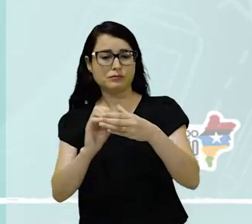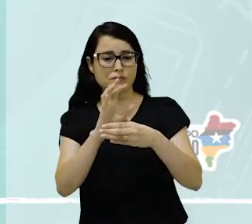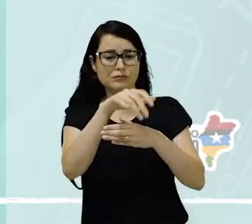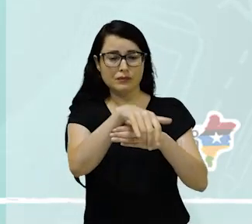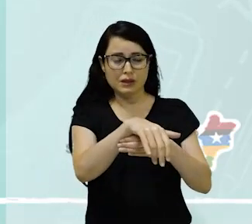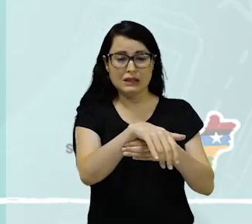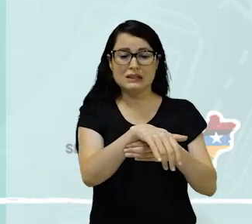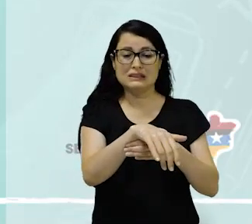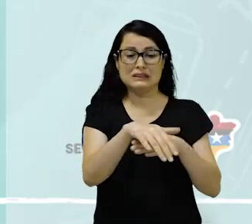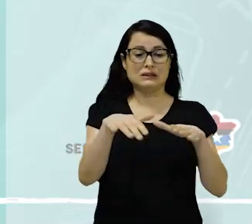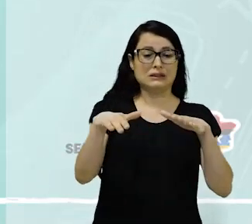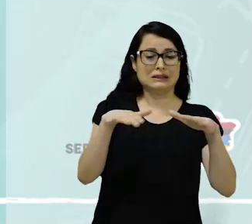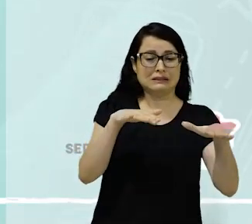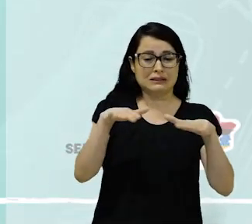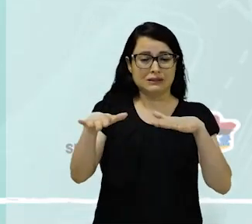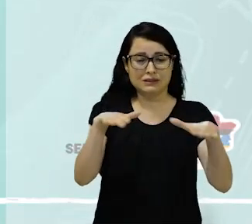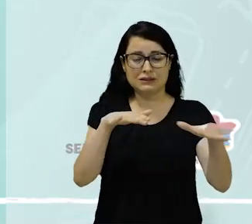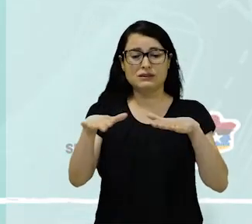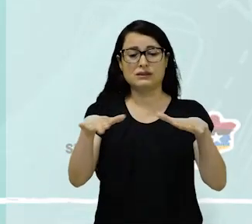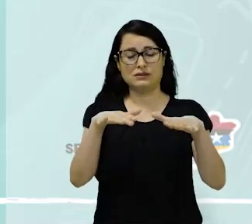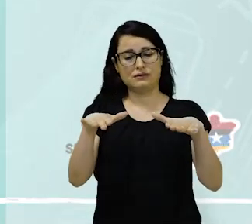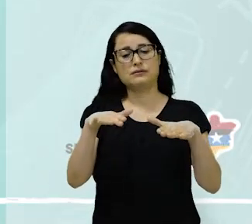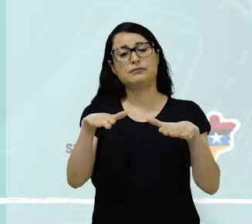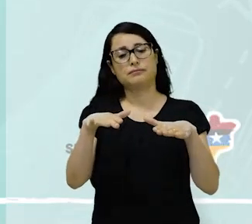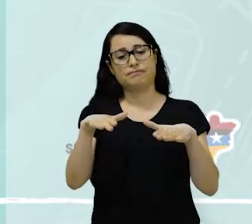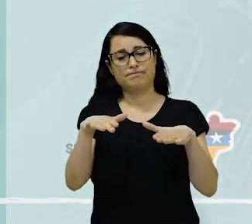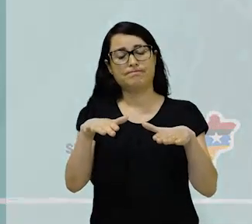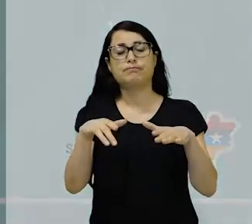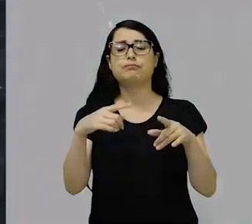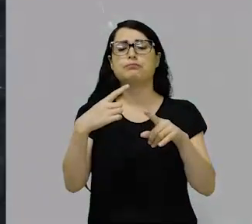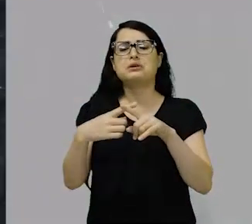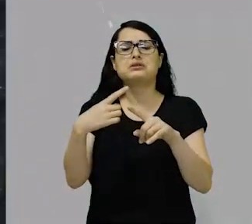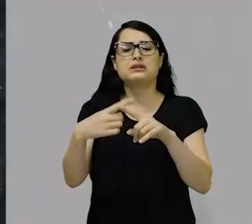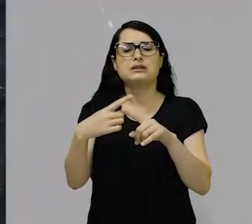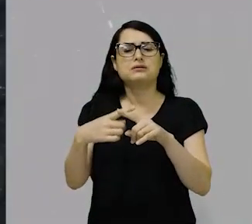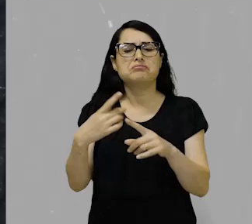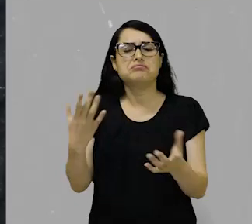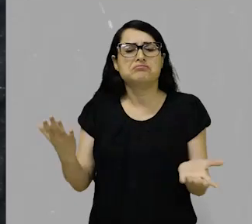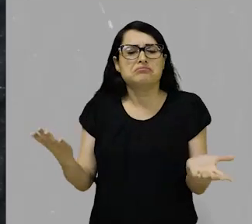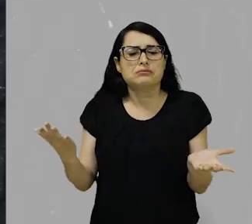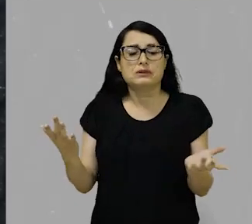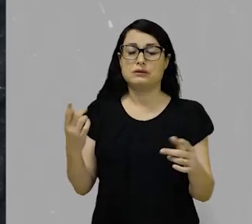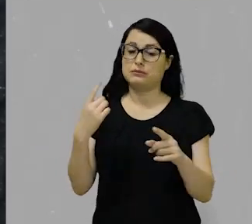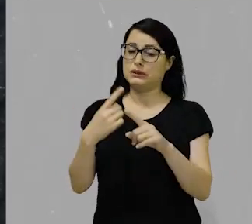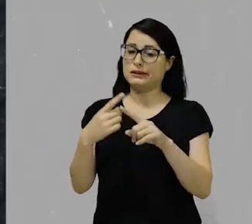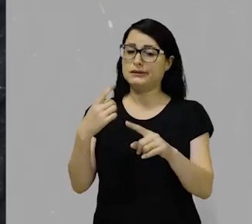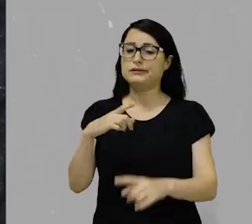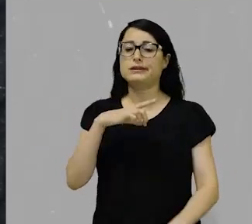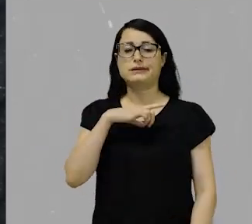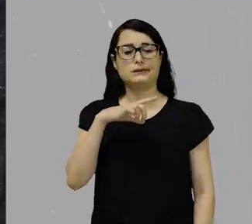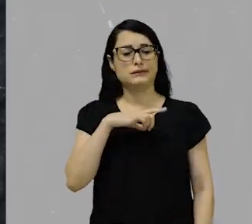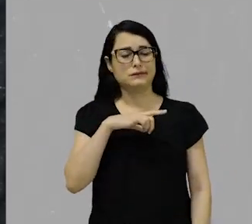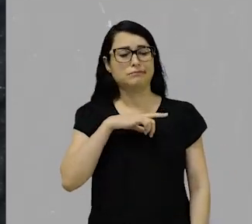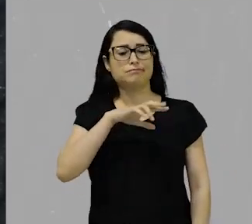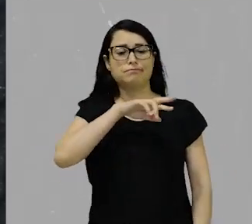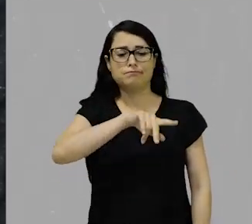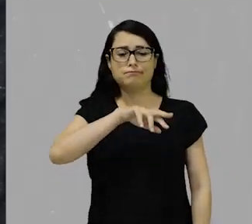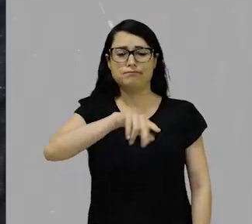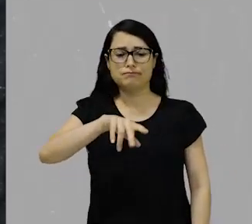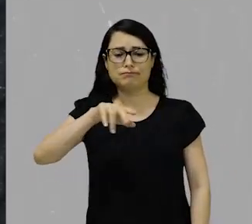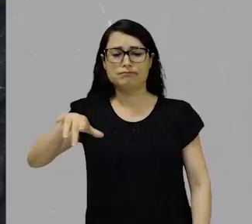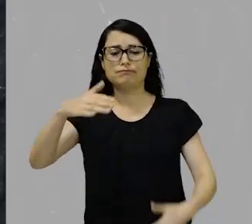mais instável tectonicamente, tá, do nosso planeta. Por quê, professor? Nós vamos ter ali uma série de